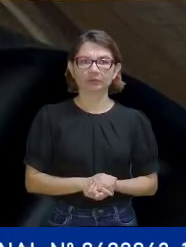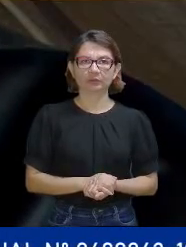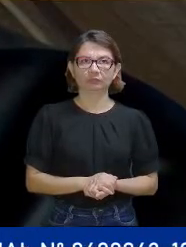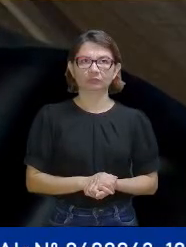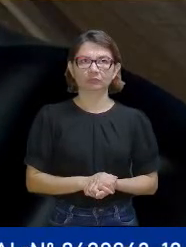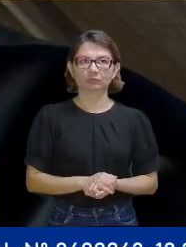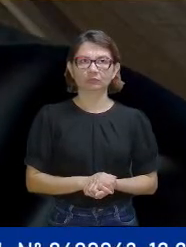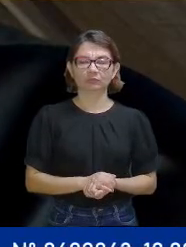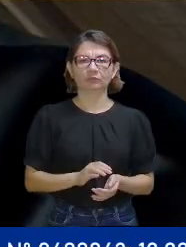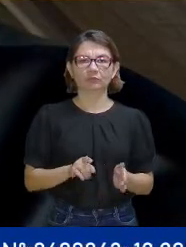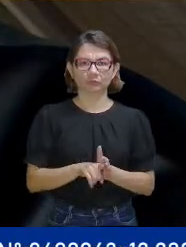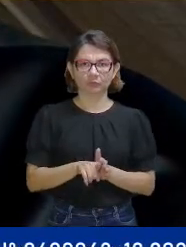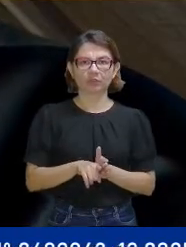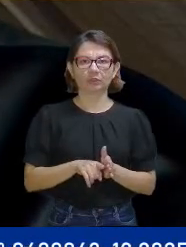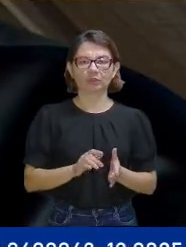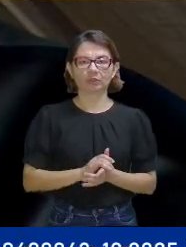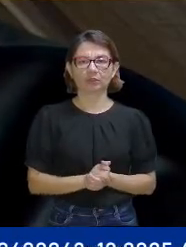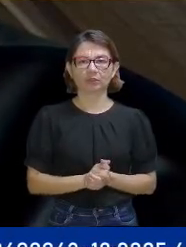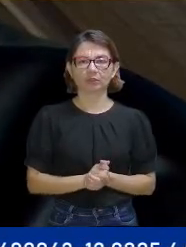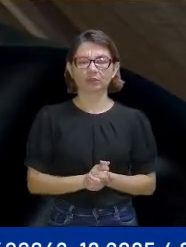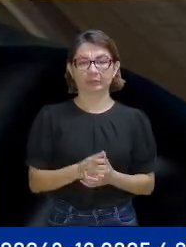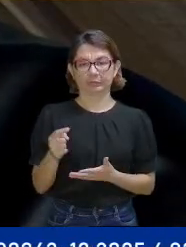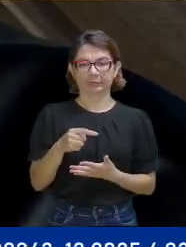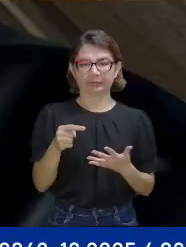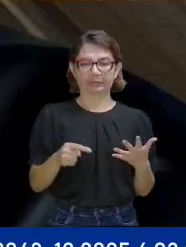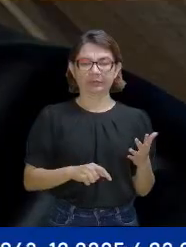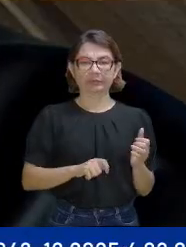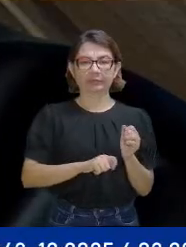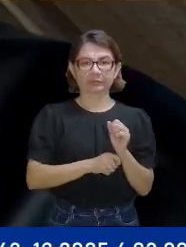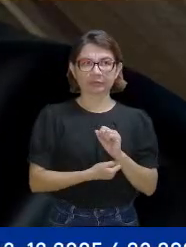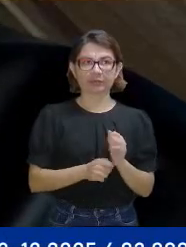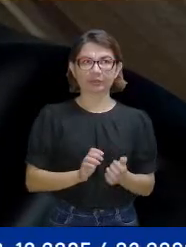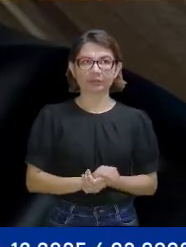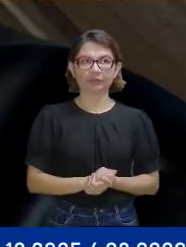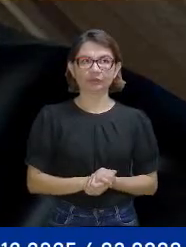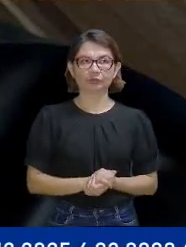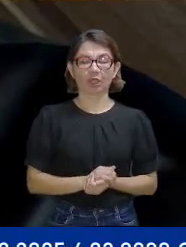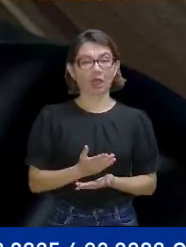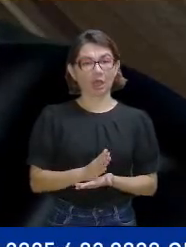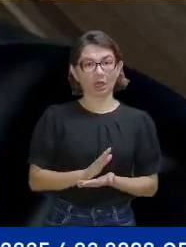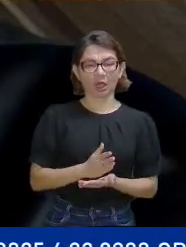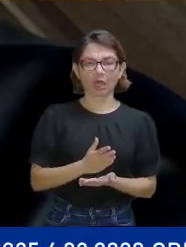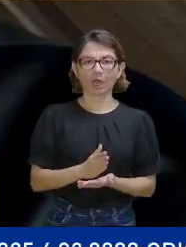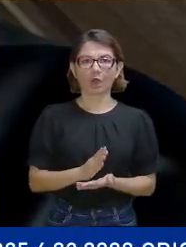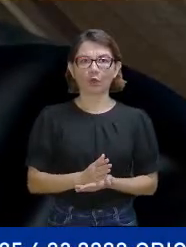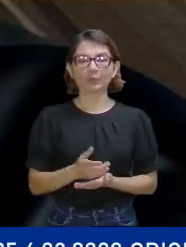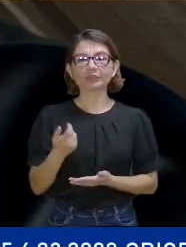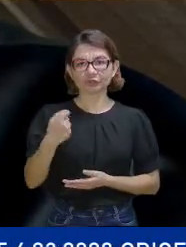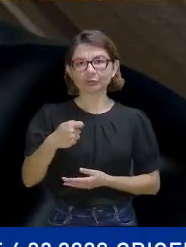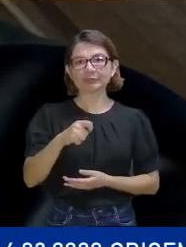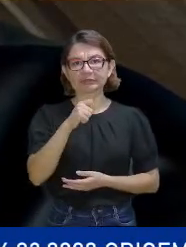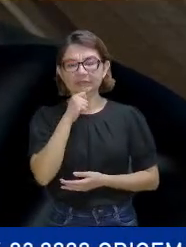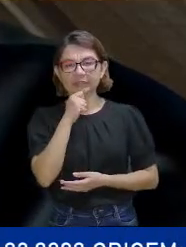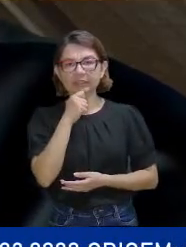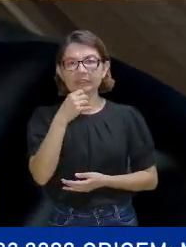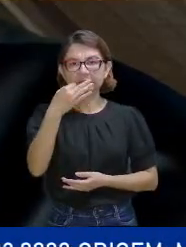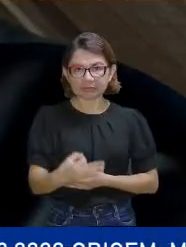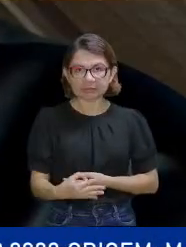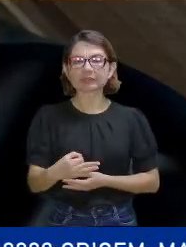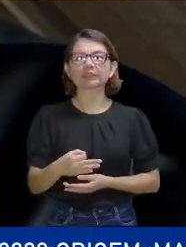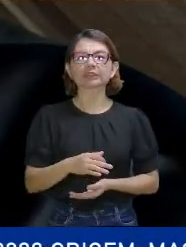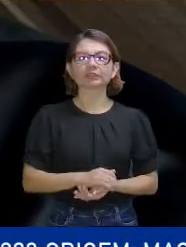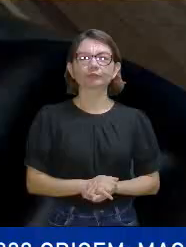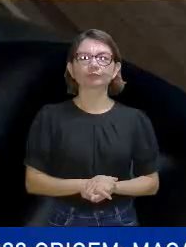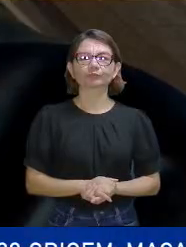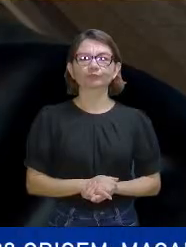do inquérito, peças consideradas sigilosas, exceto aquelas decisões pendentes ainda de cumprimento.